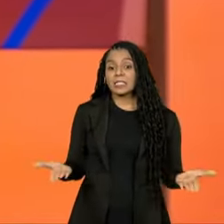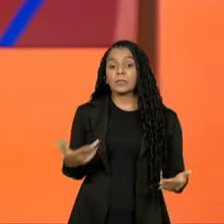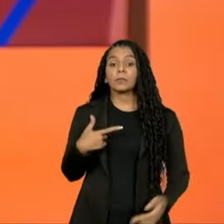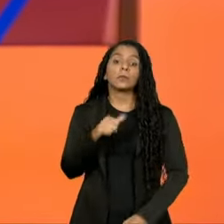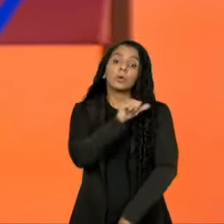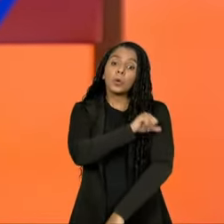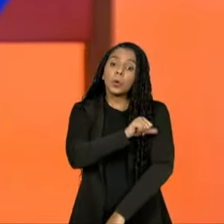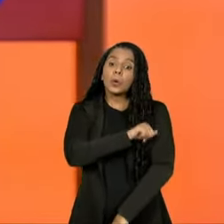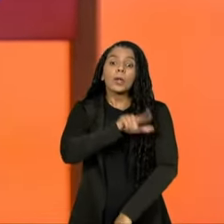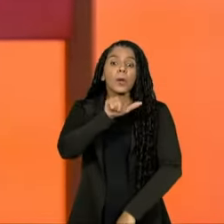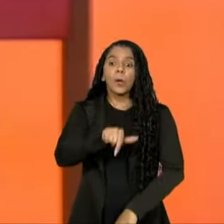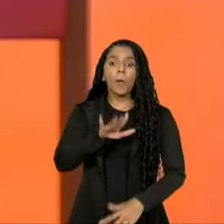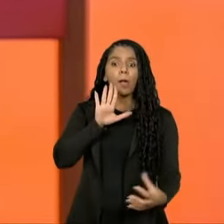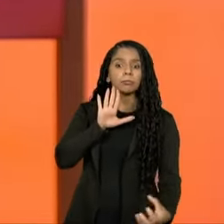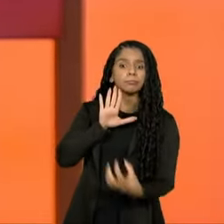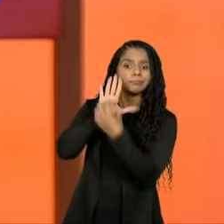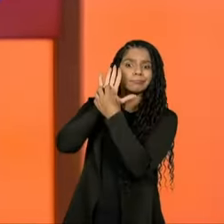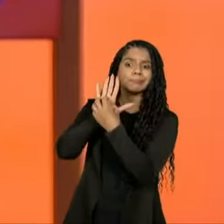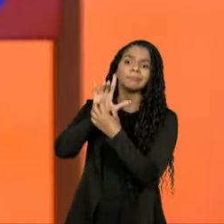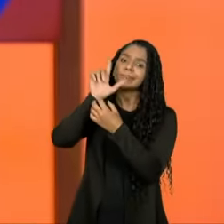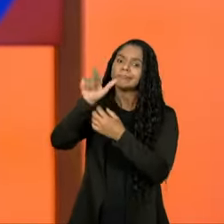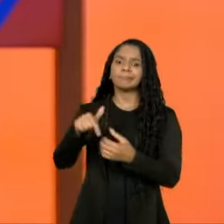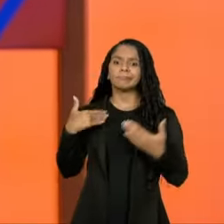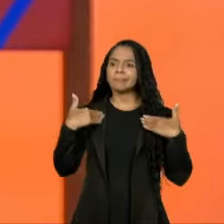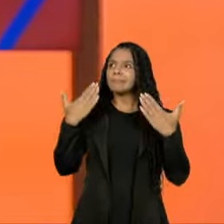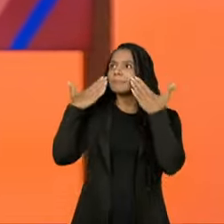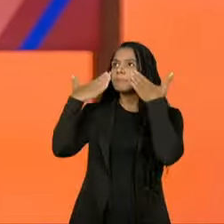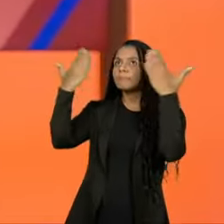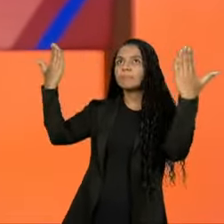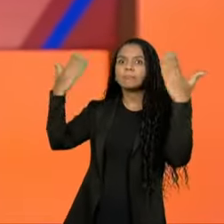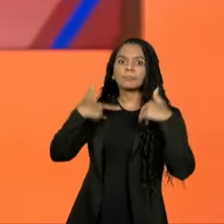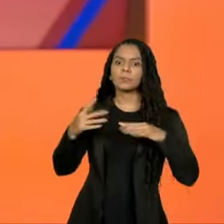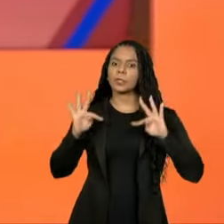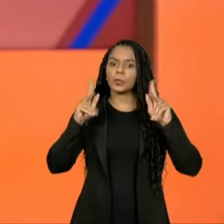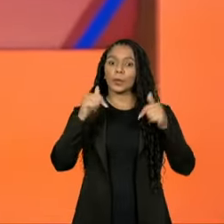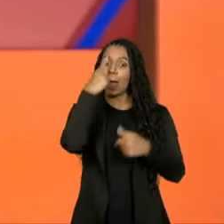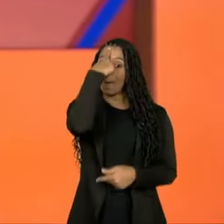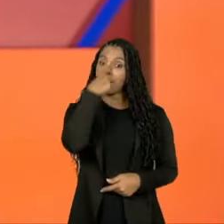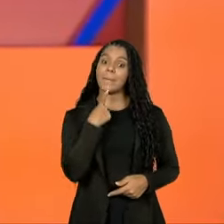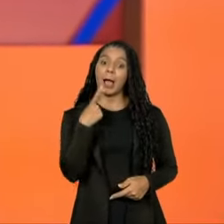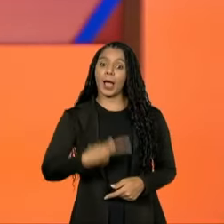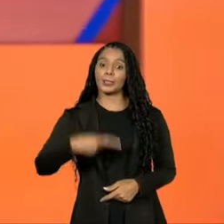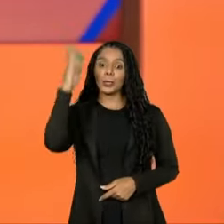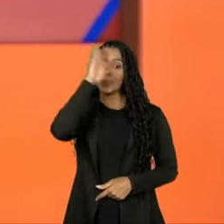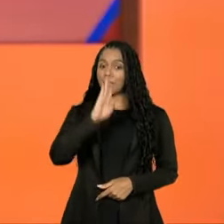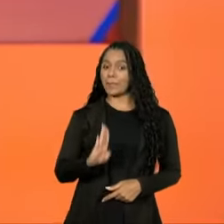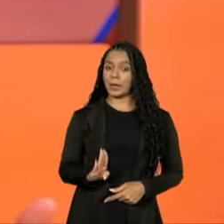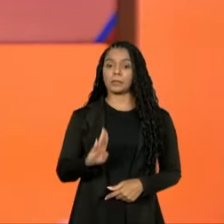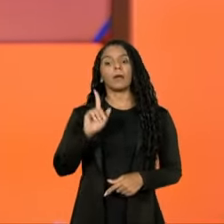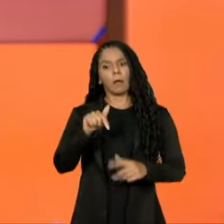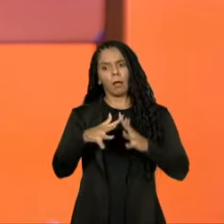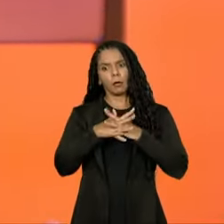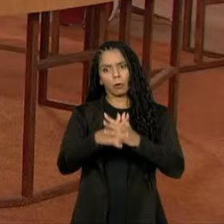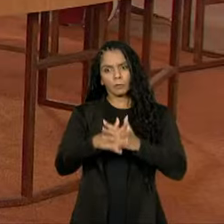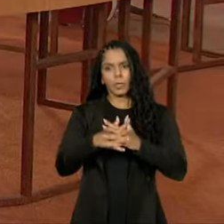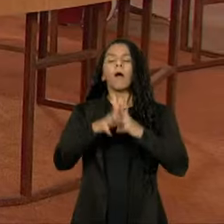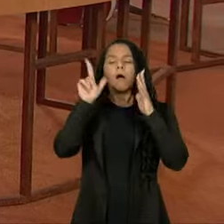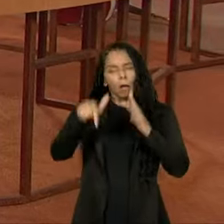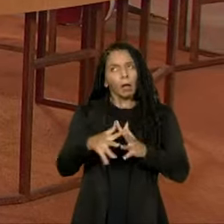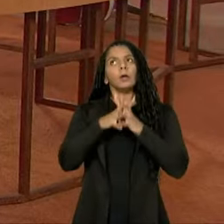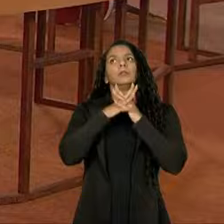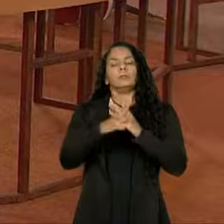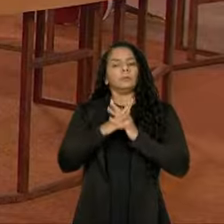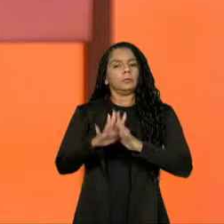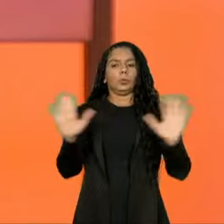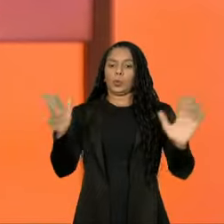Rio é muito central, gente. O Rio é o cartão postal, o Rio é a porta de entrada, o Rio é a imagem. Agora, é uma confusão? É uma confusão.